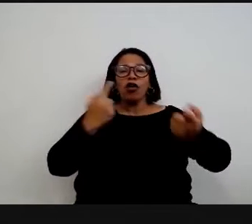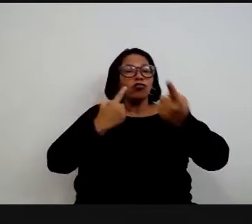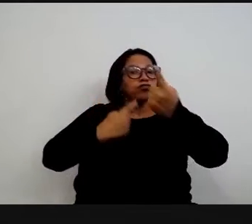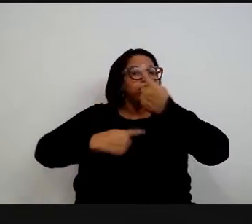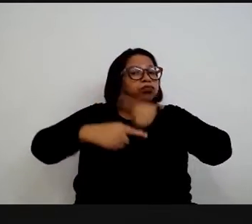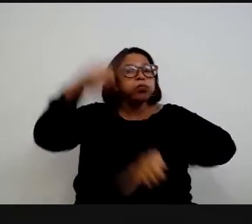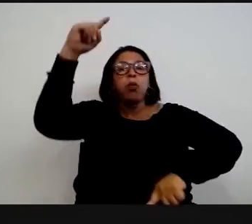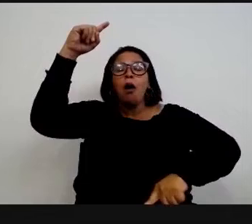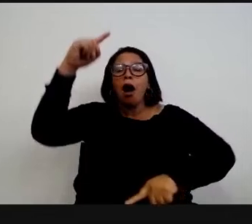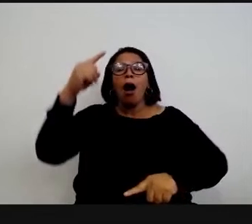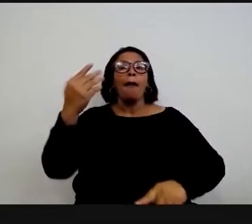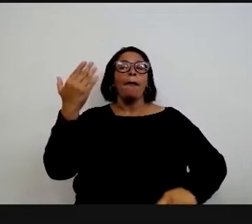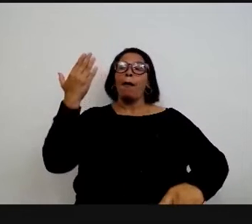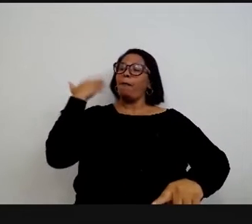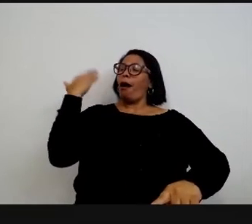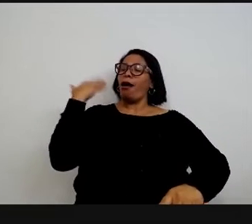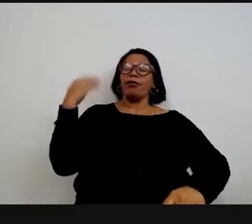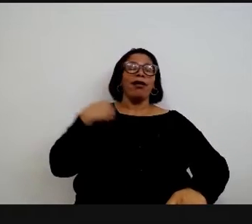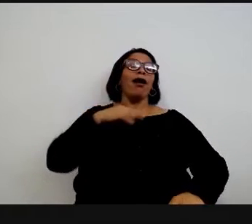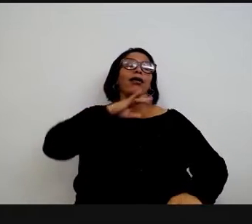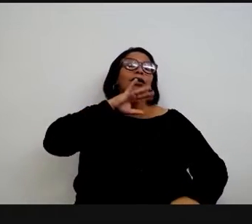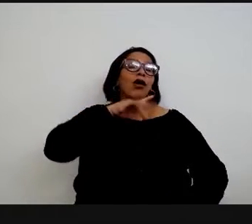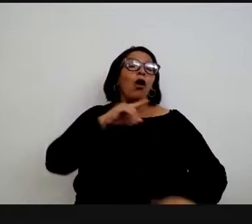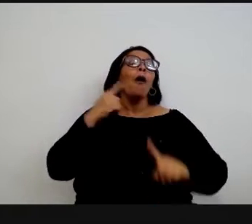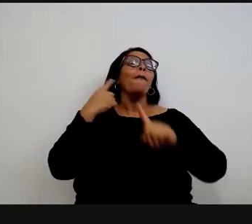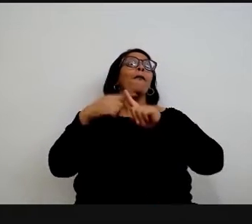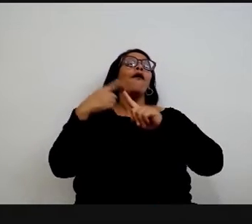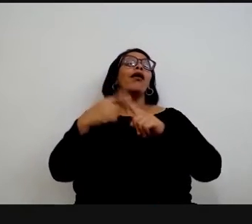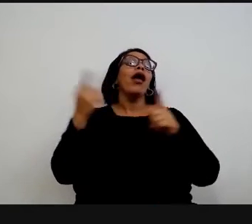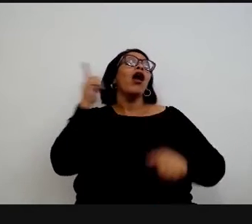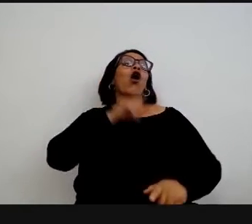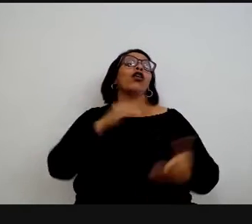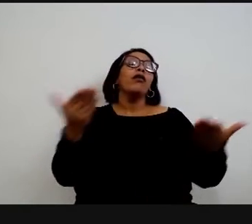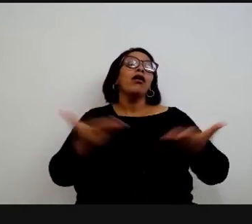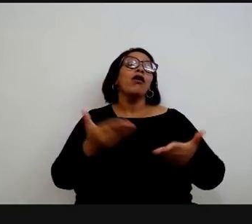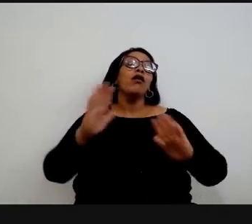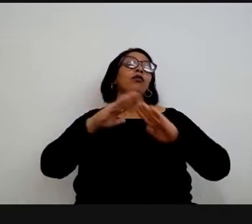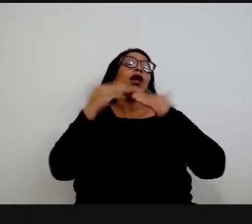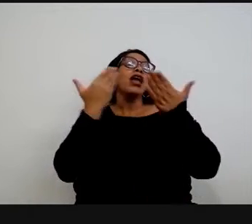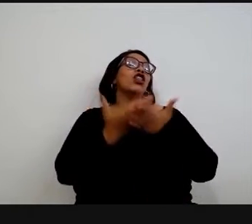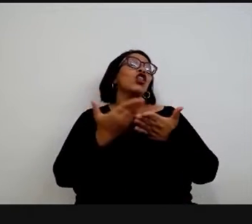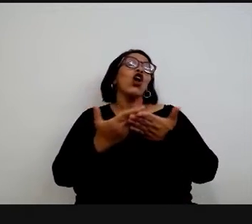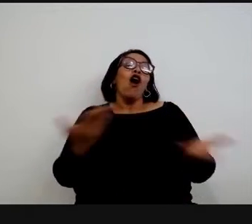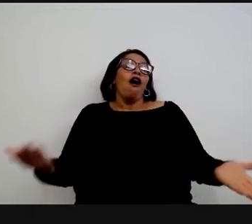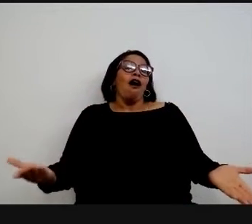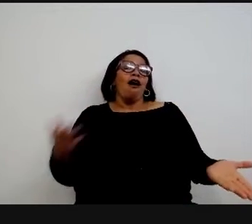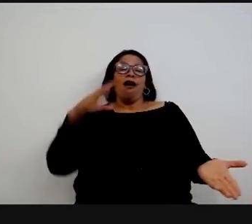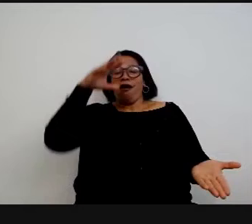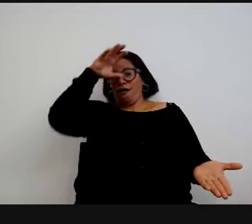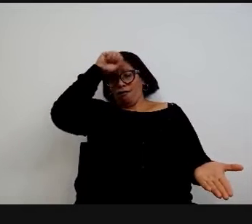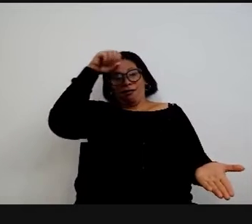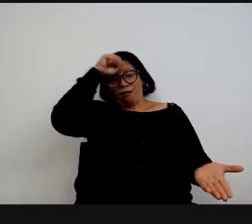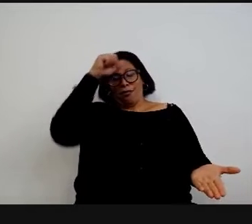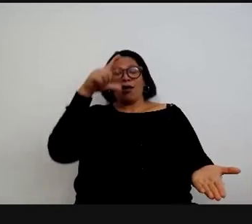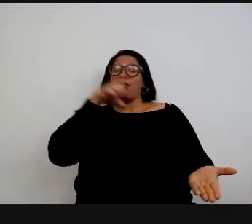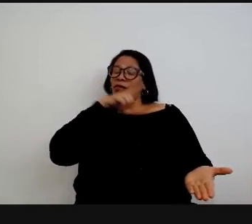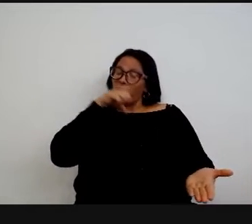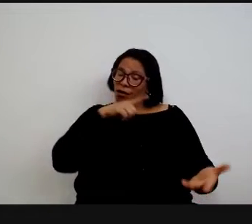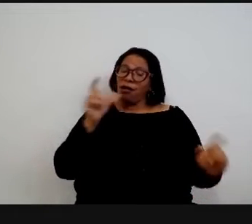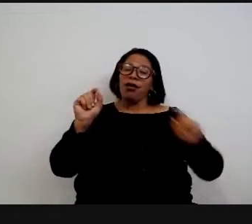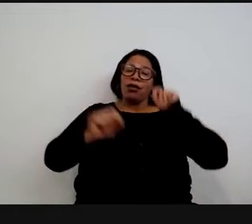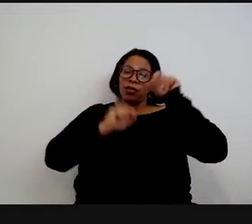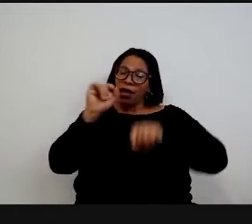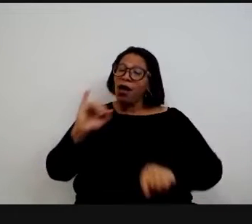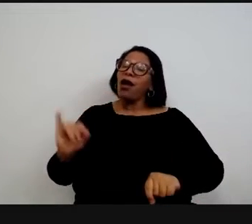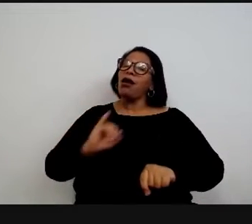avançar mais. Mas isso é a escola de contas que nos permite, né? Então, a gente tem que ter essa